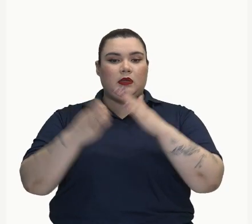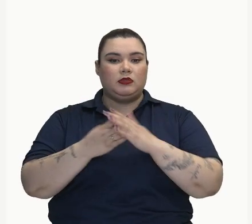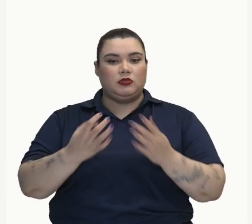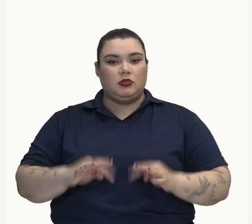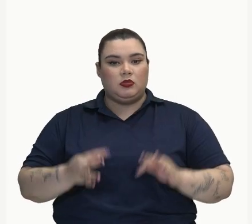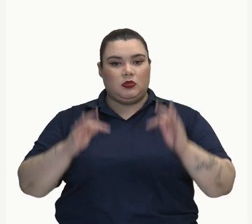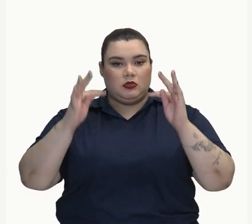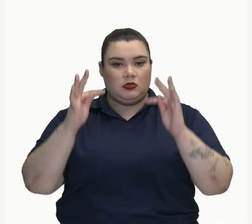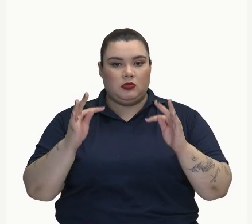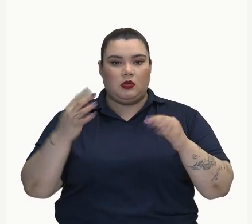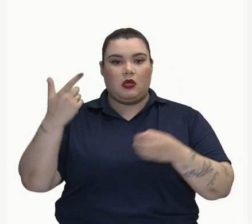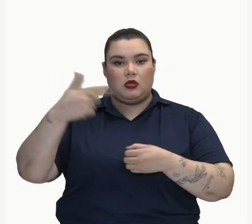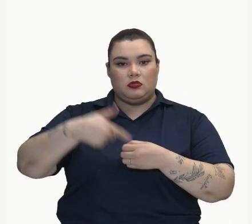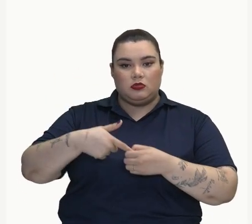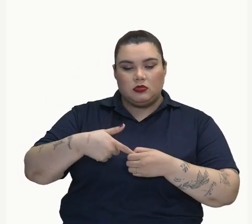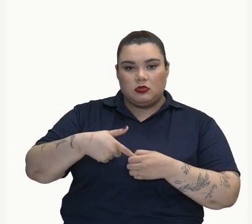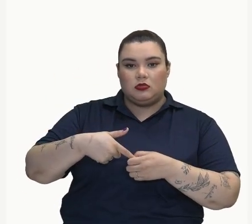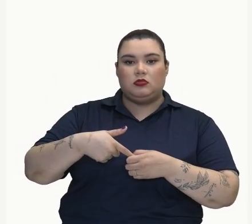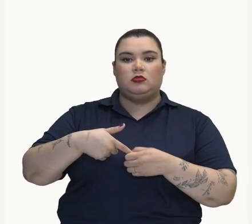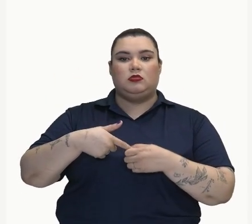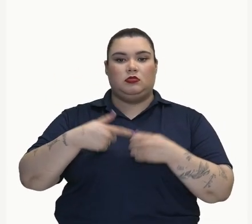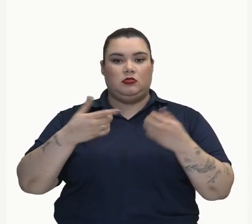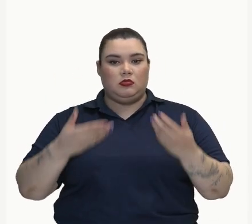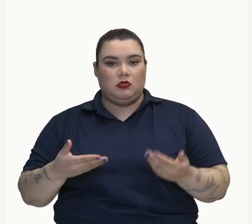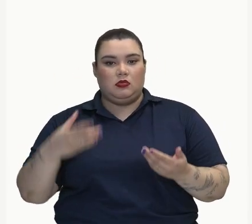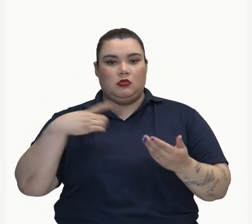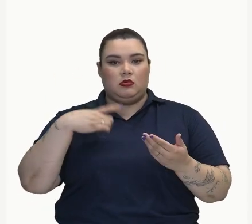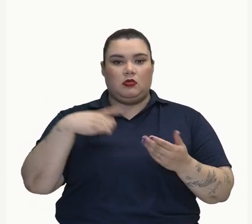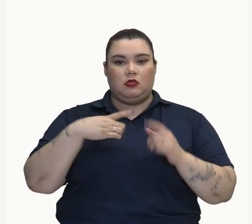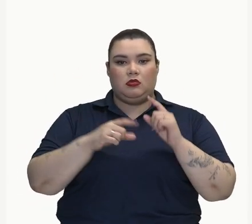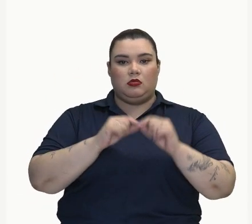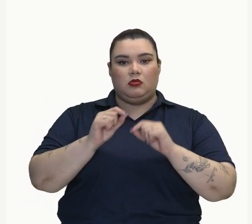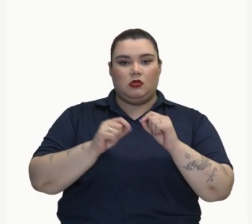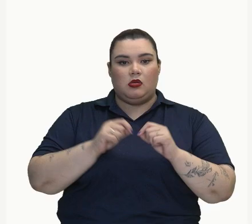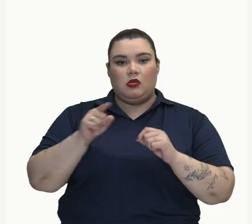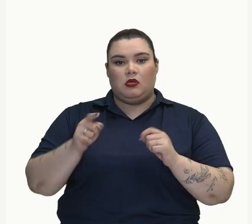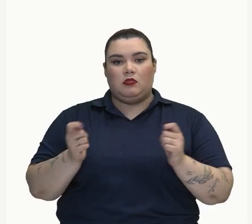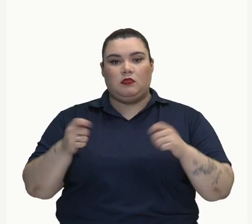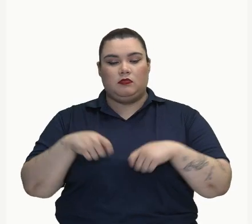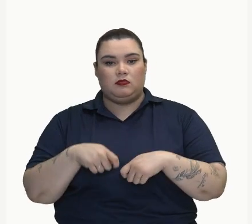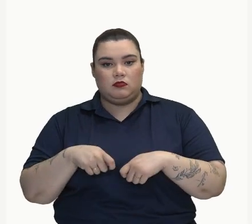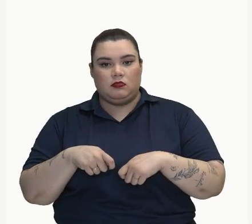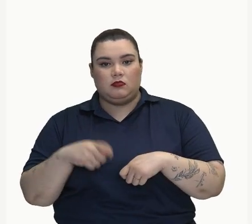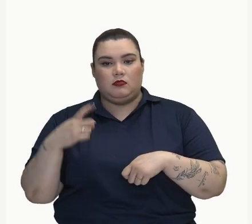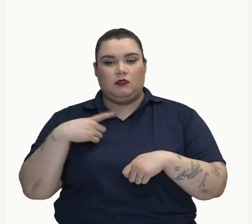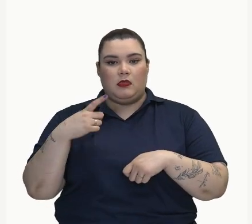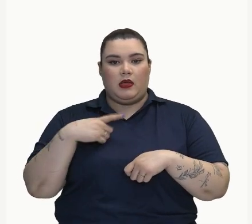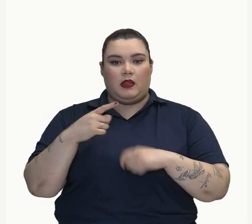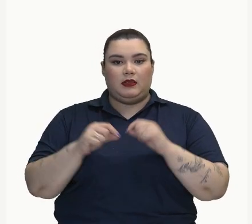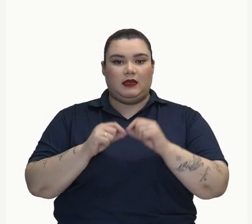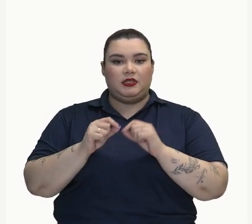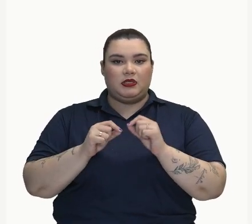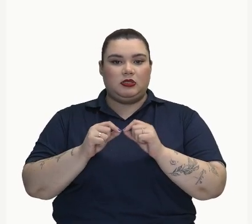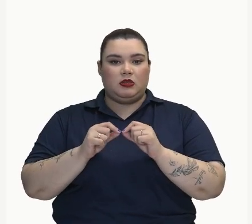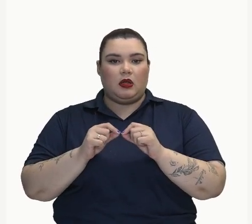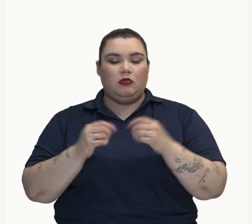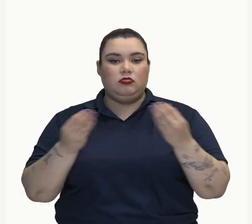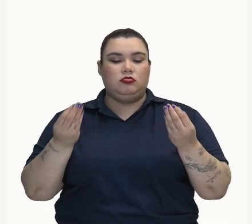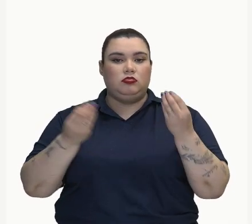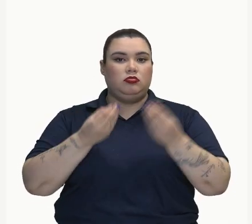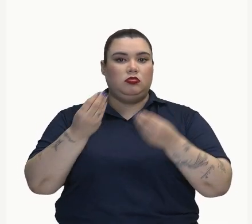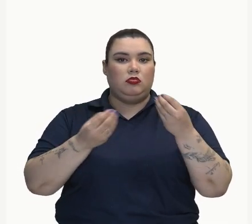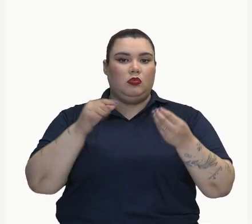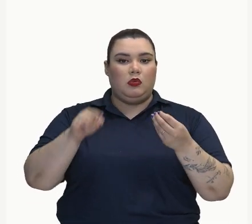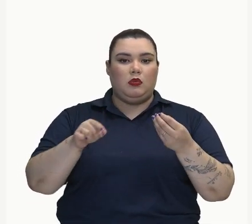de abastecimento, né, combustíveis. Então, como é que elas acabam, essas grandes empresas transnacionais, liderando o